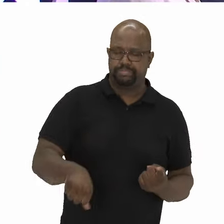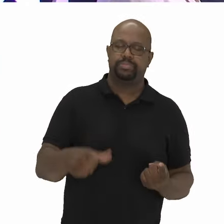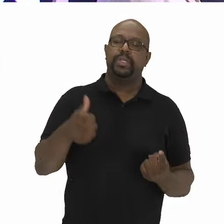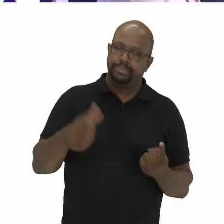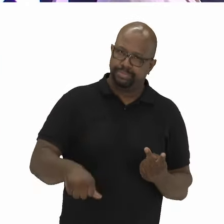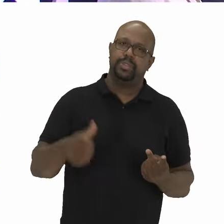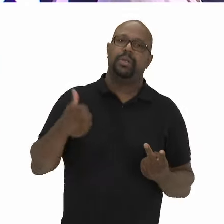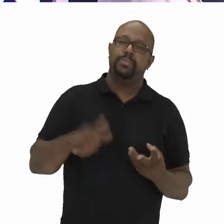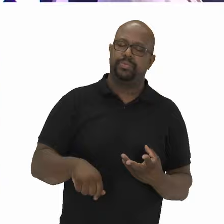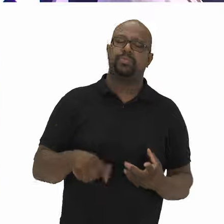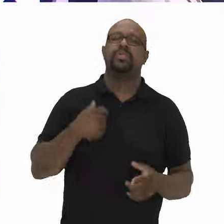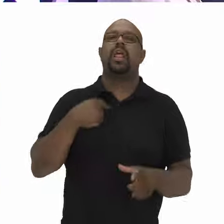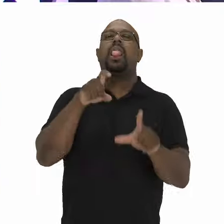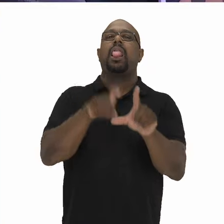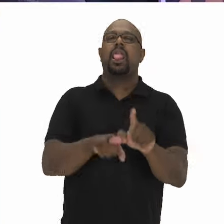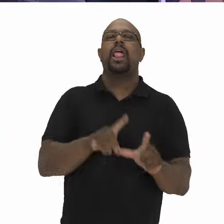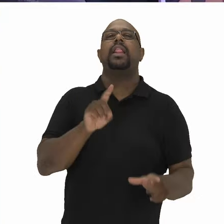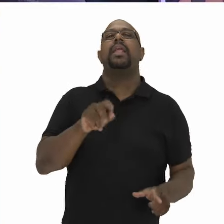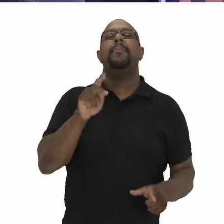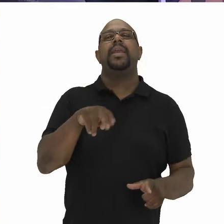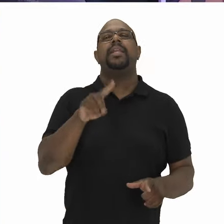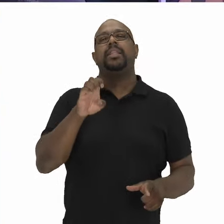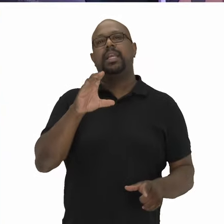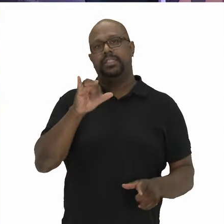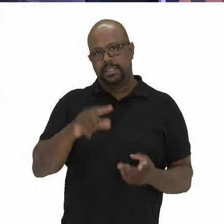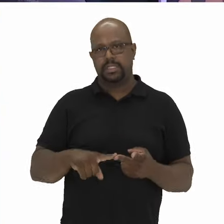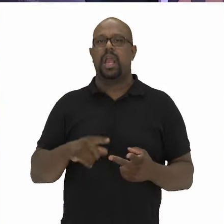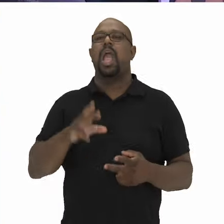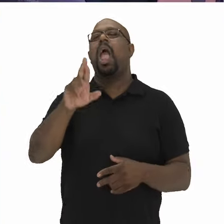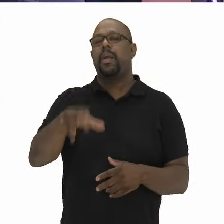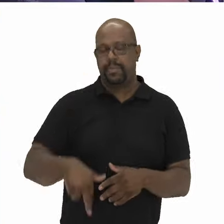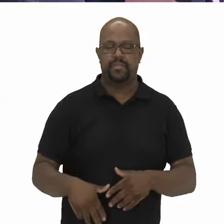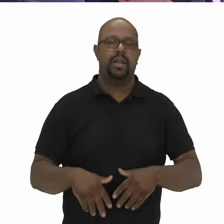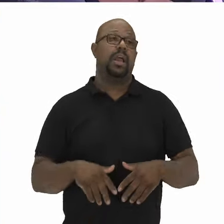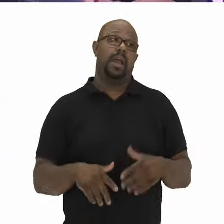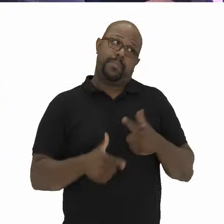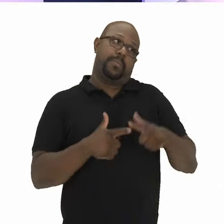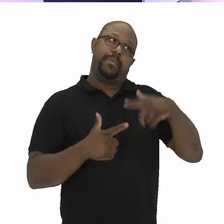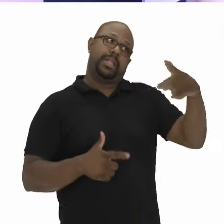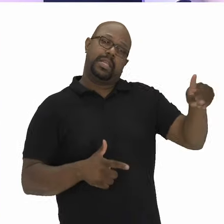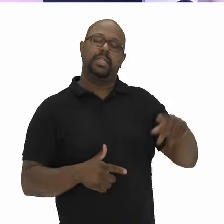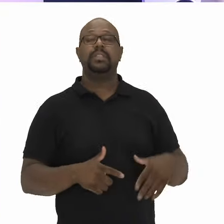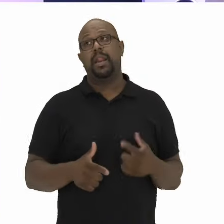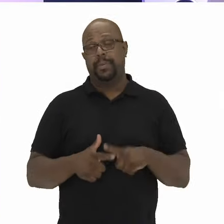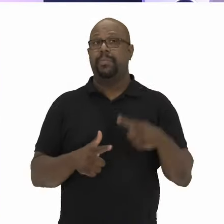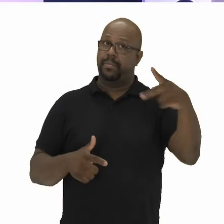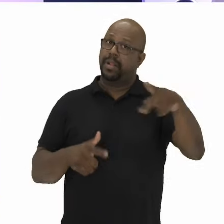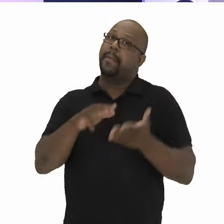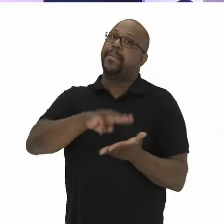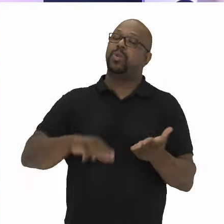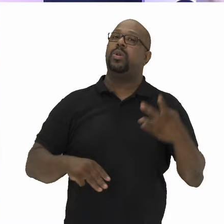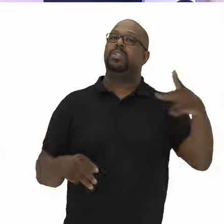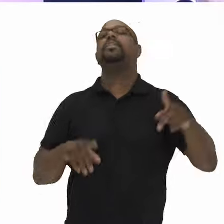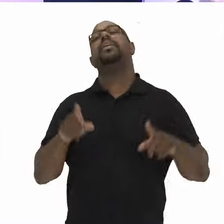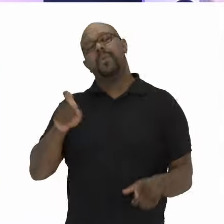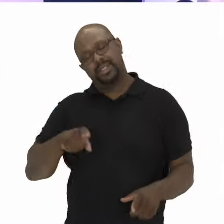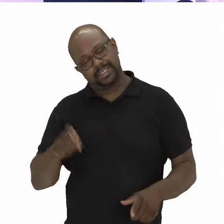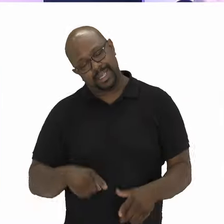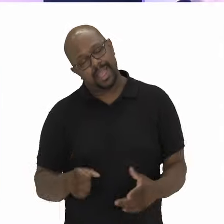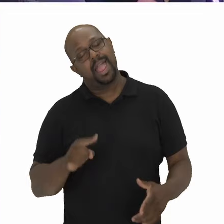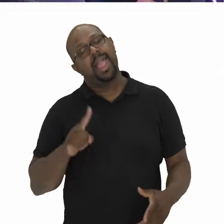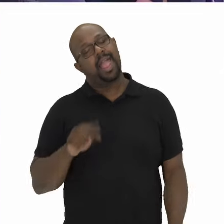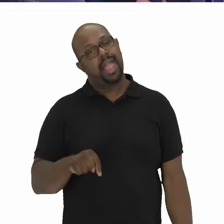nota aa ficava em Dependência recuperação eraa o problema deles era o problema da metodologia